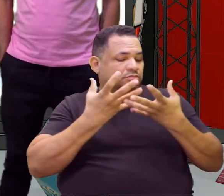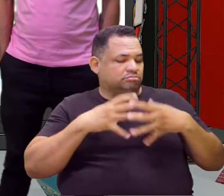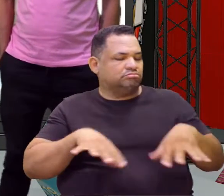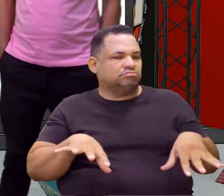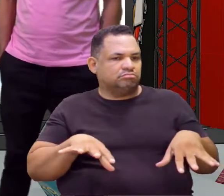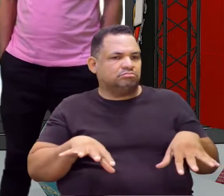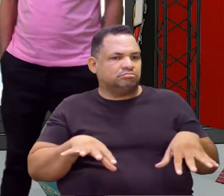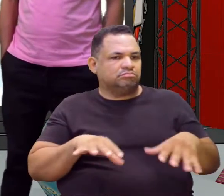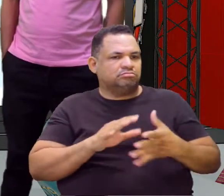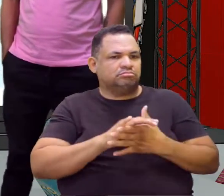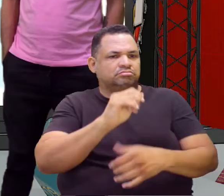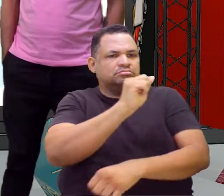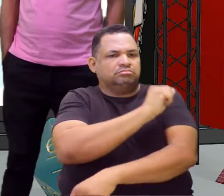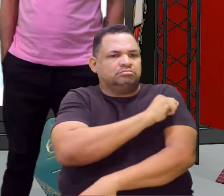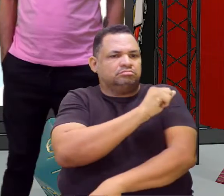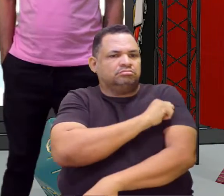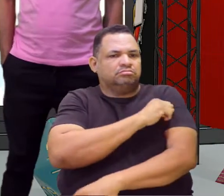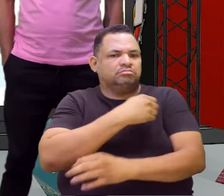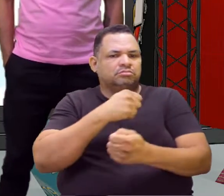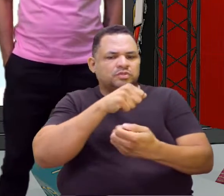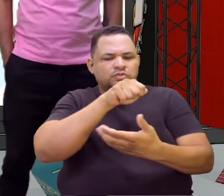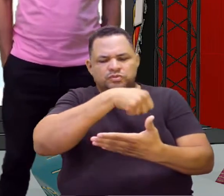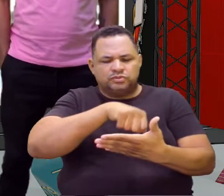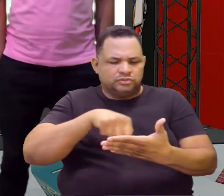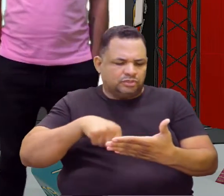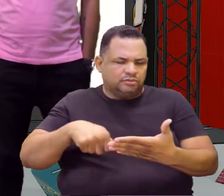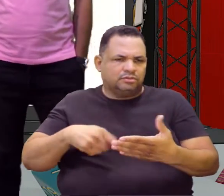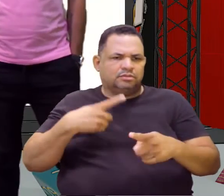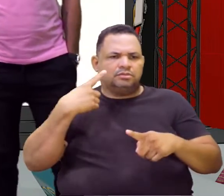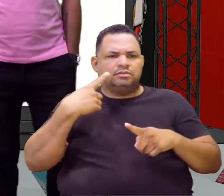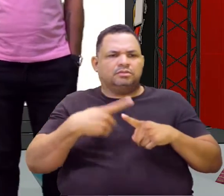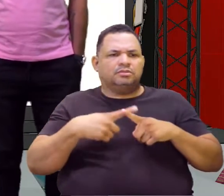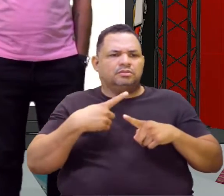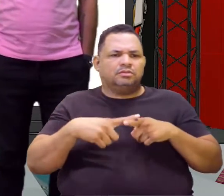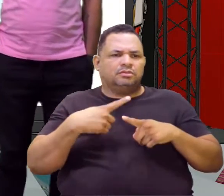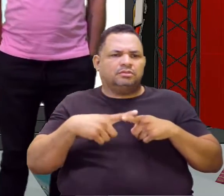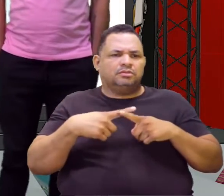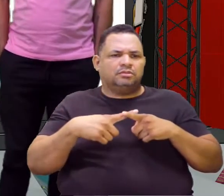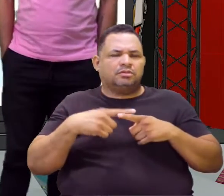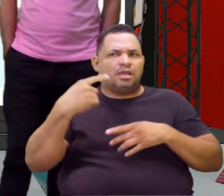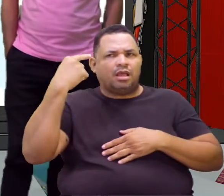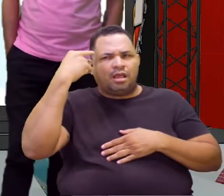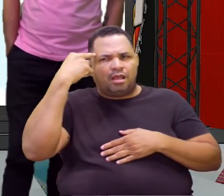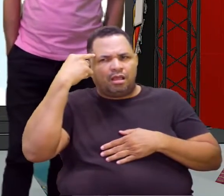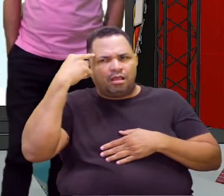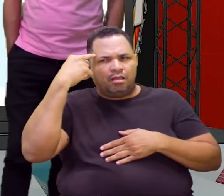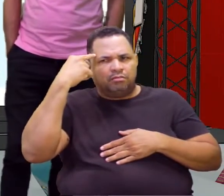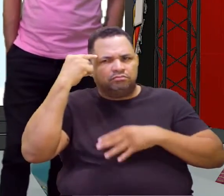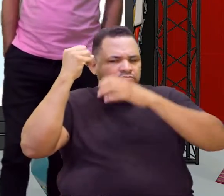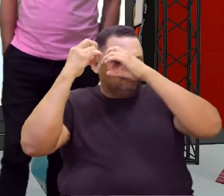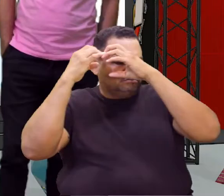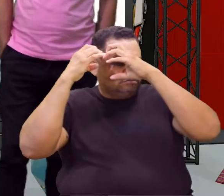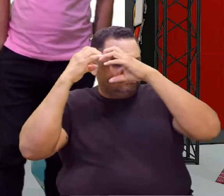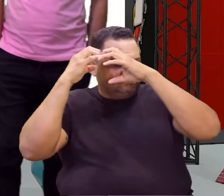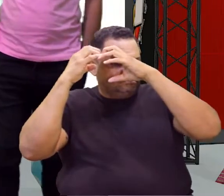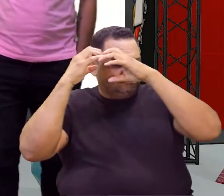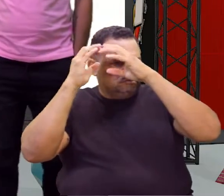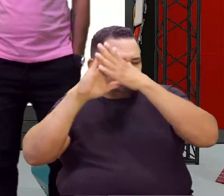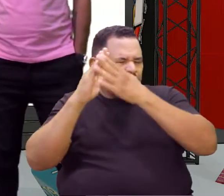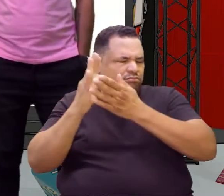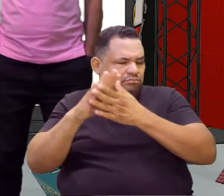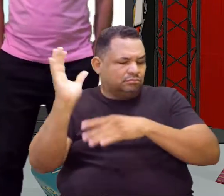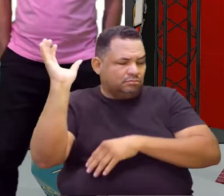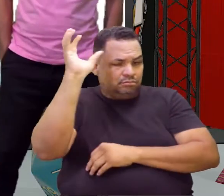aceito, ele fala bem assim, aluno estudar sem lápis e papel. Ele disse, porque o cérebro, a parte cognitiva do cérebro, ele